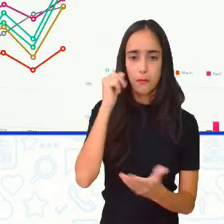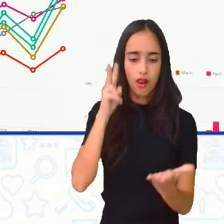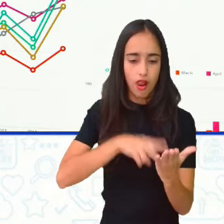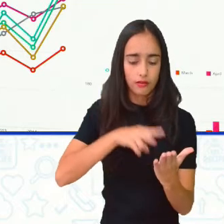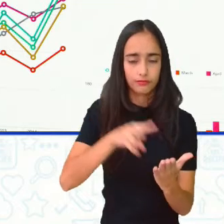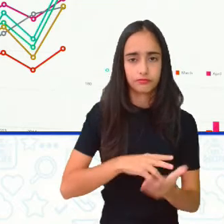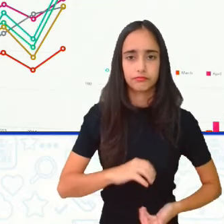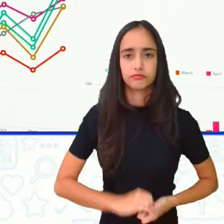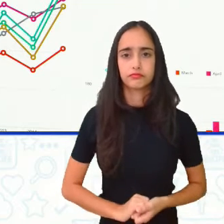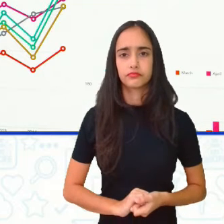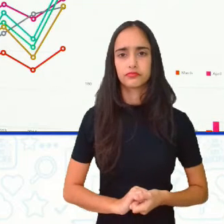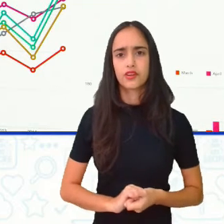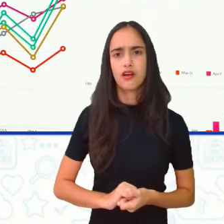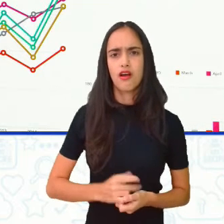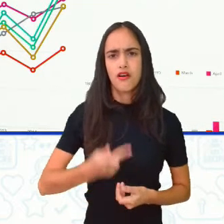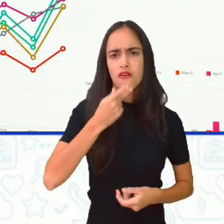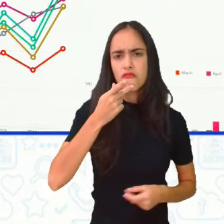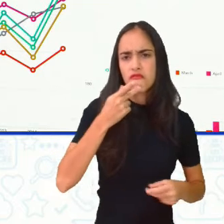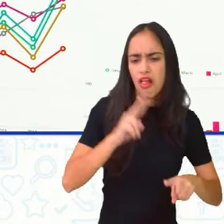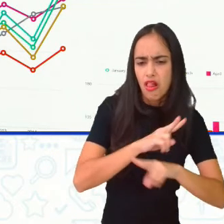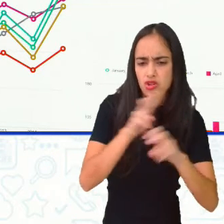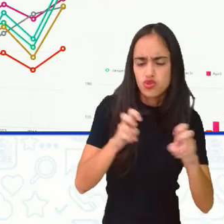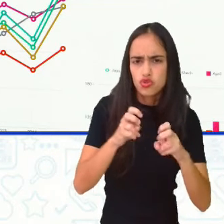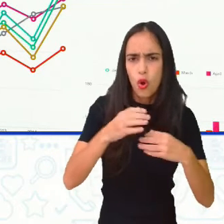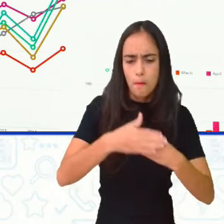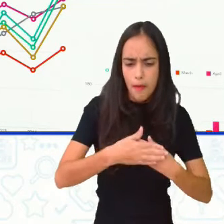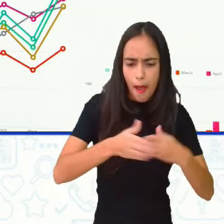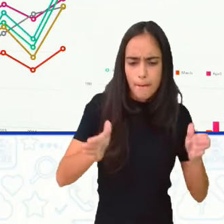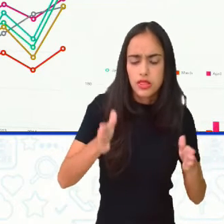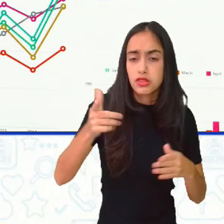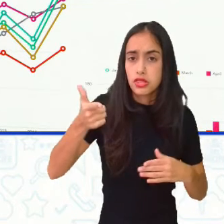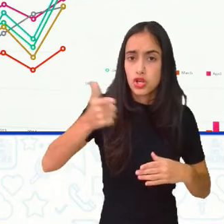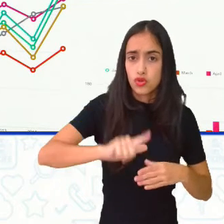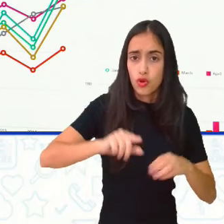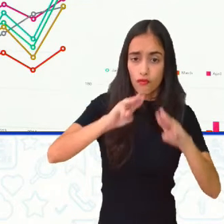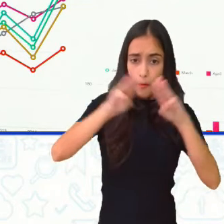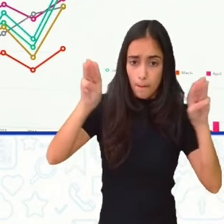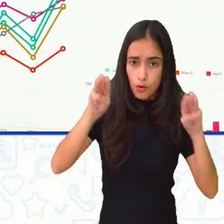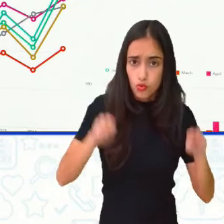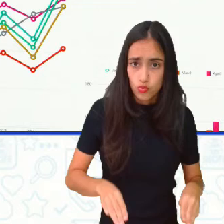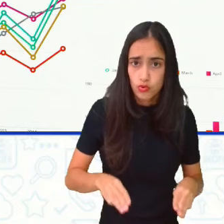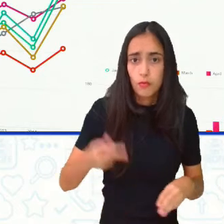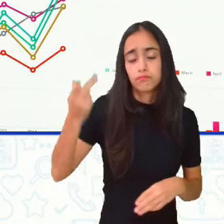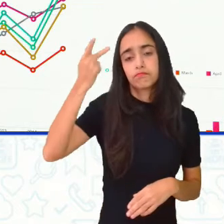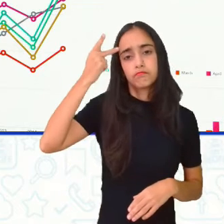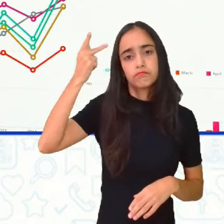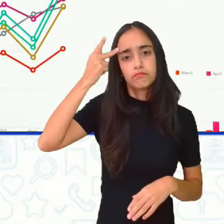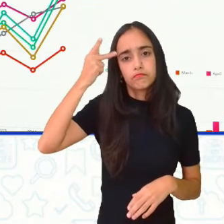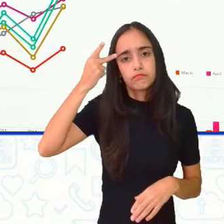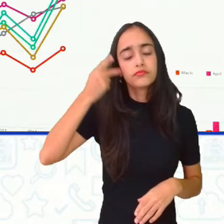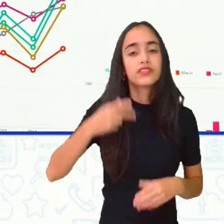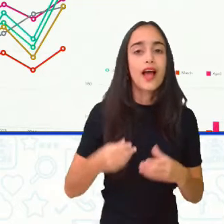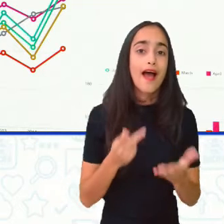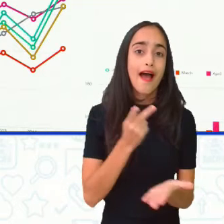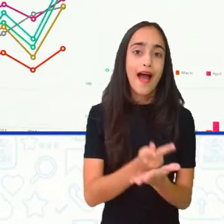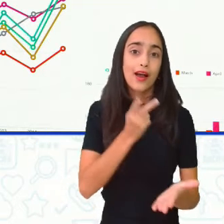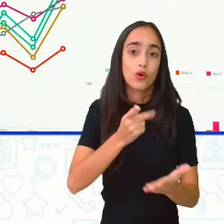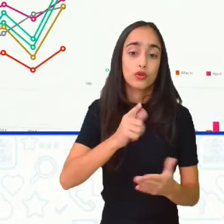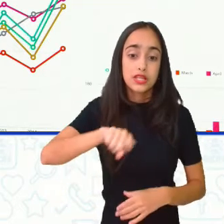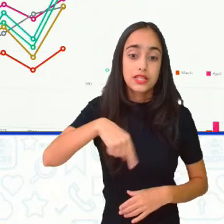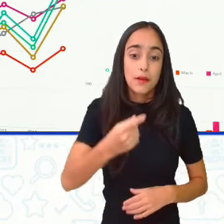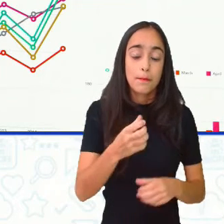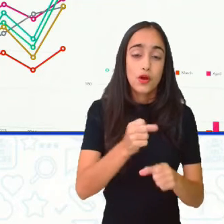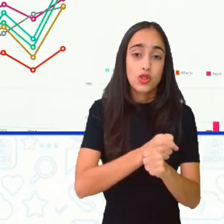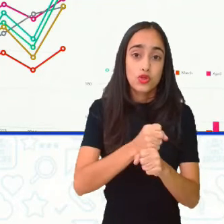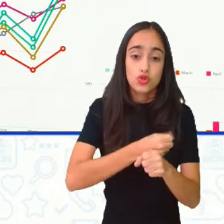sobre a reabertura do Museu Paulista, também conhecido como Museu do Ipiranga. Isso acontece após 9 anos do fechamento do